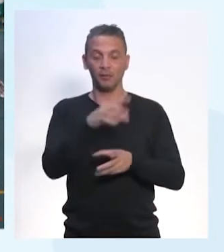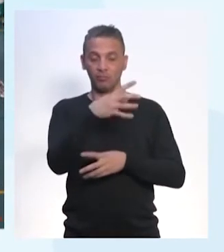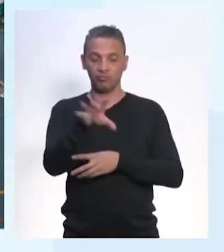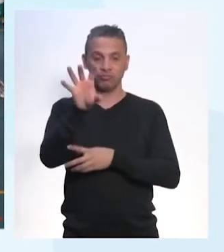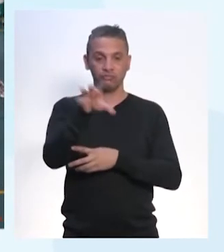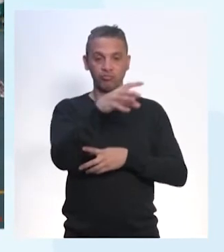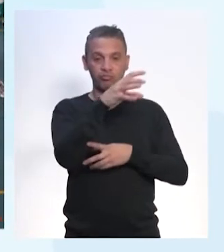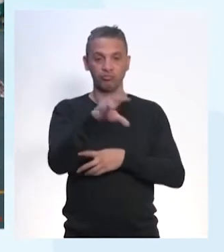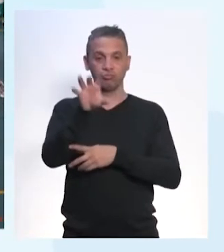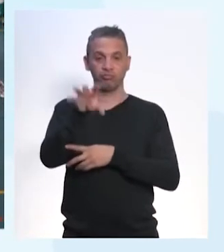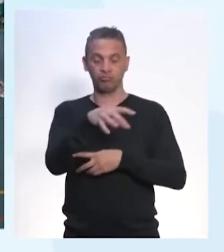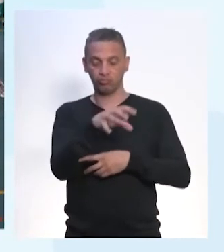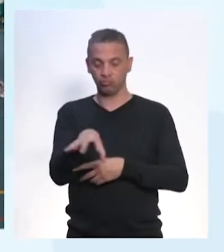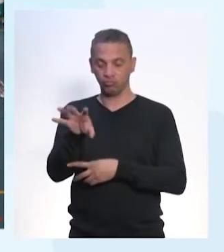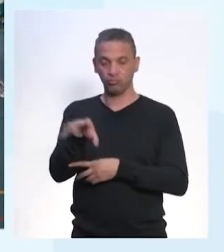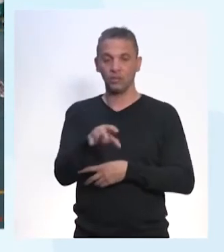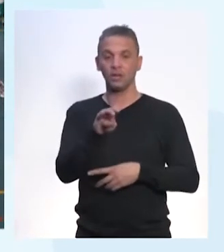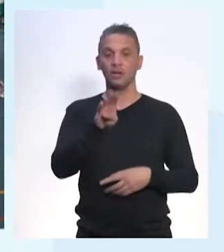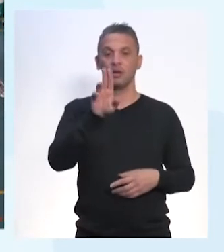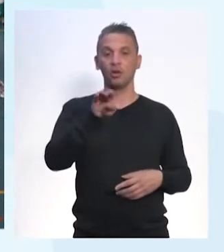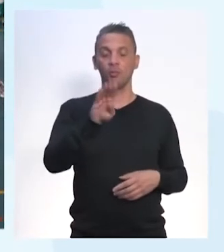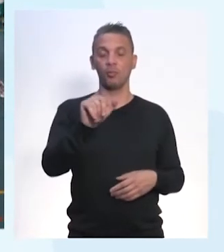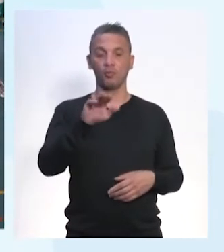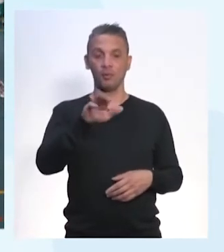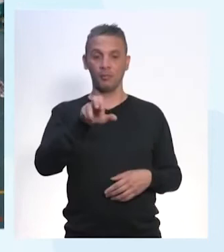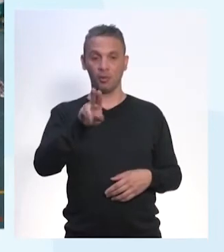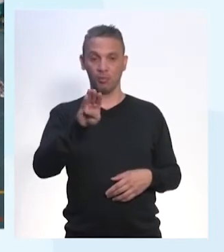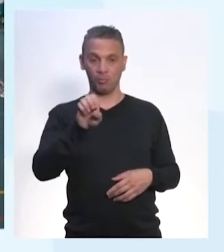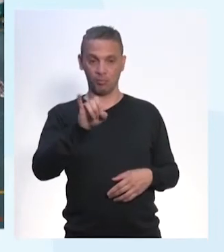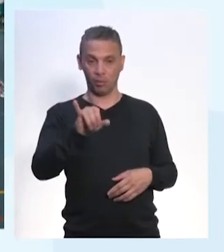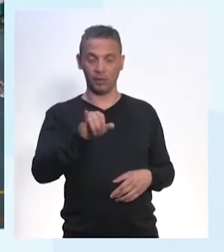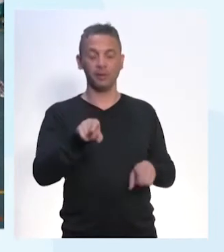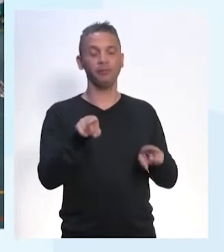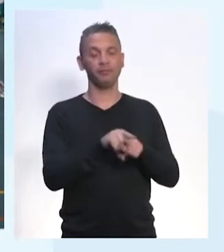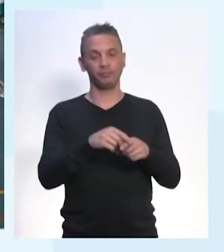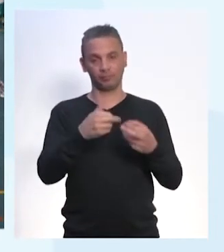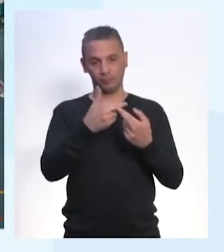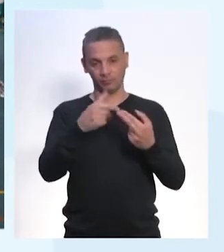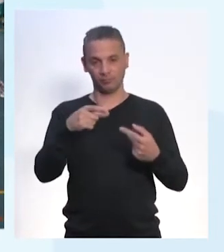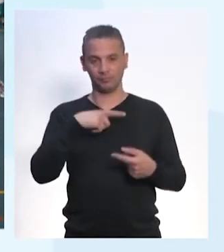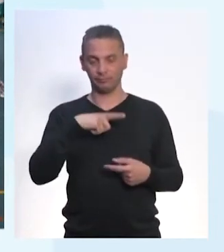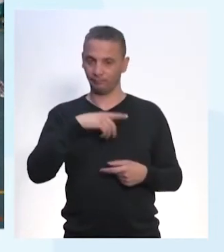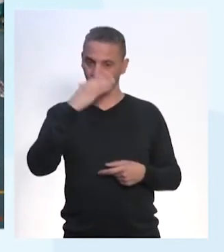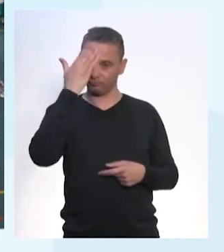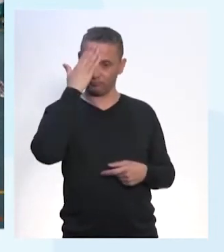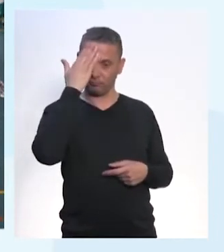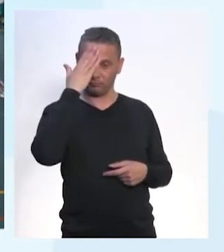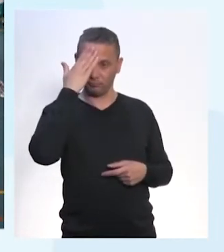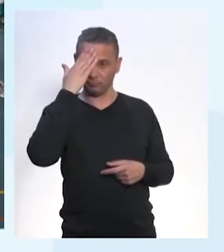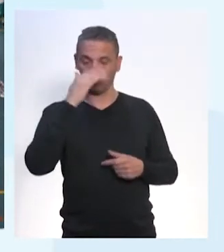o maracatu, né? No caso ali, tá? A primeira imagem é o maracatu e a segunda é a